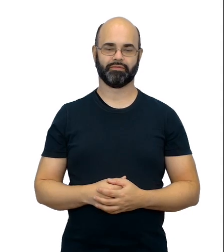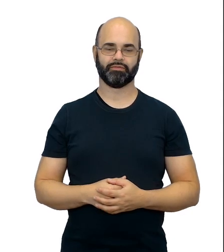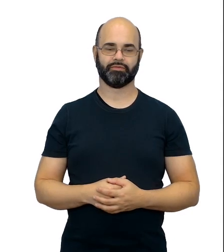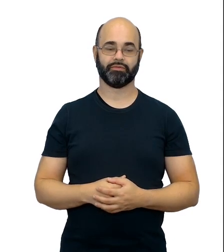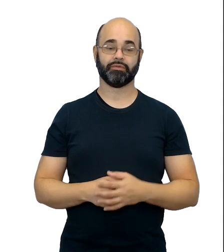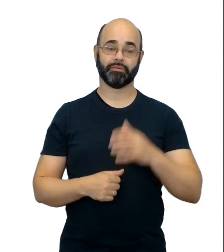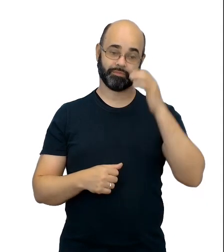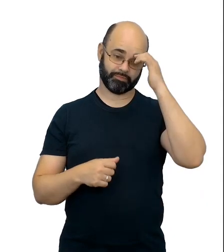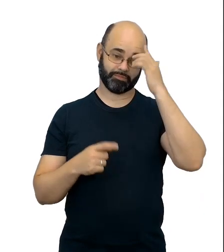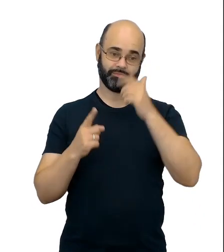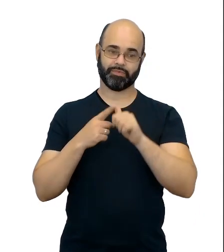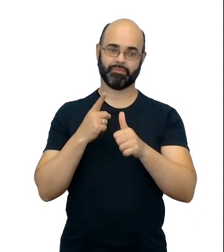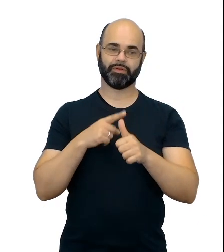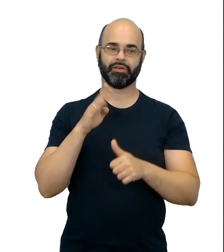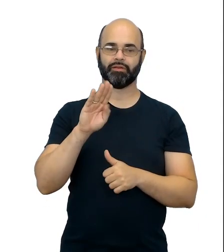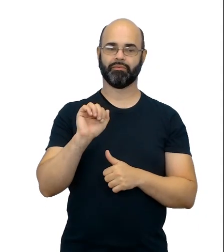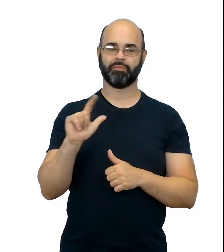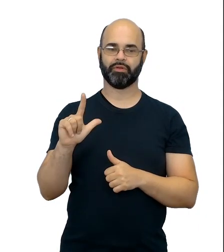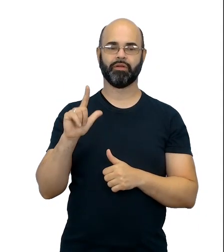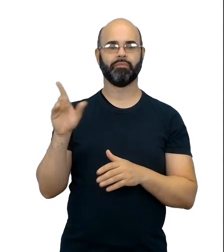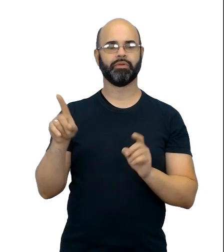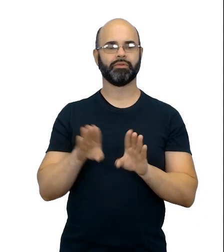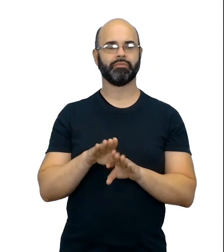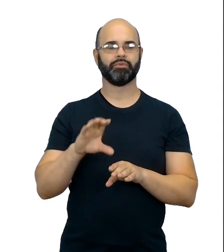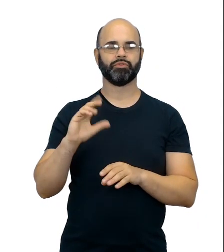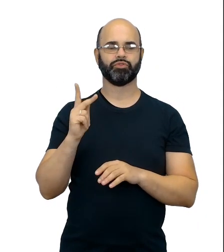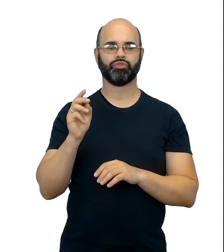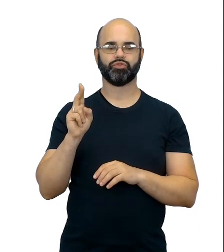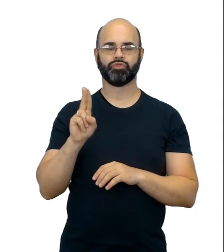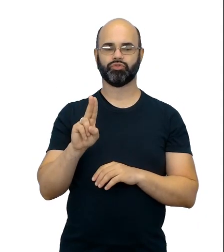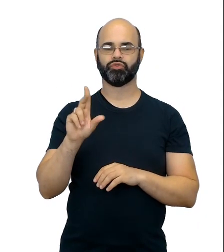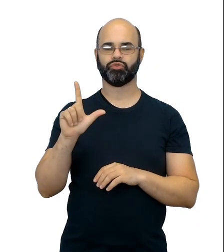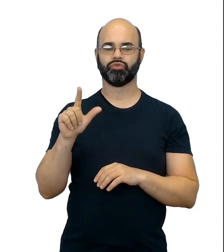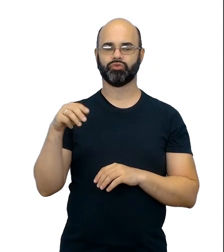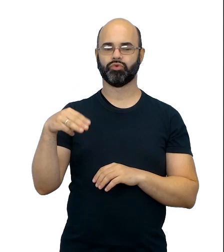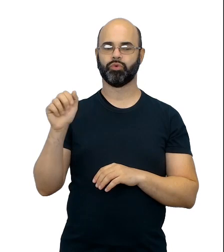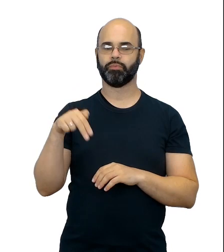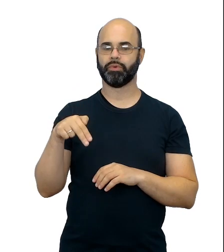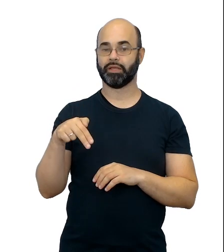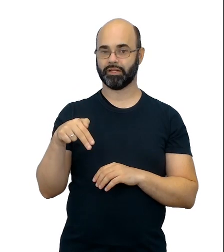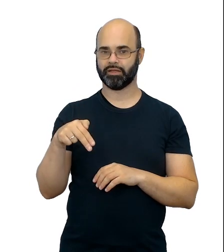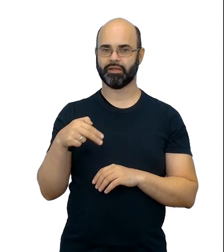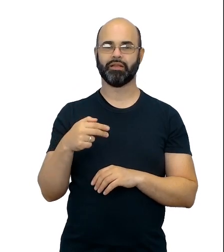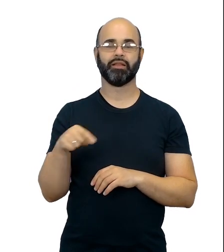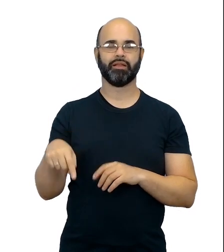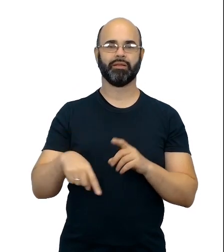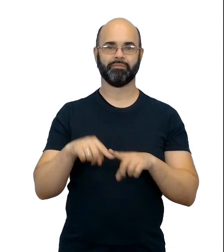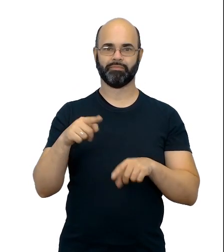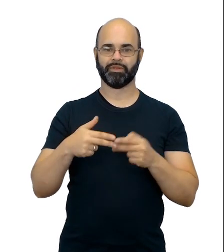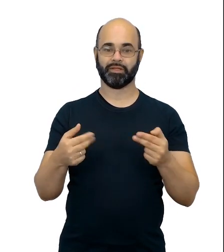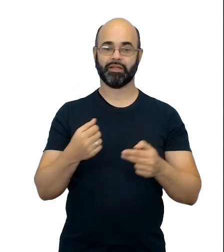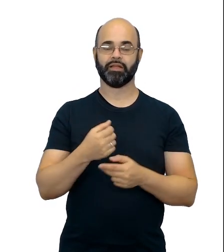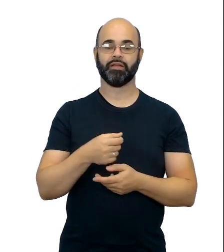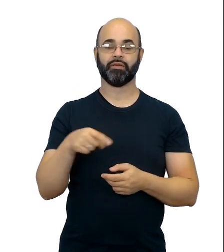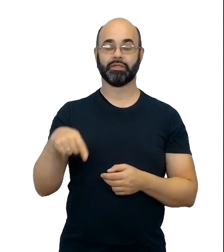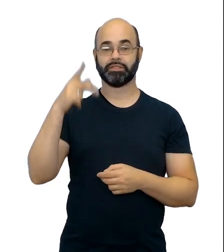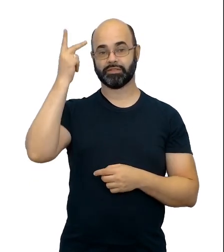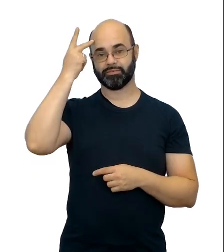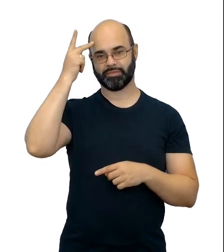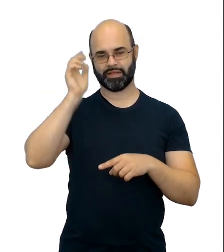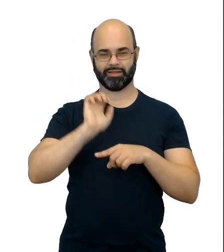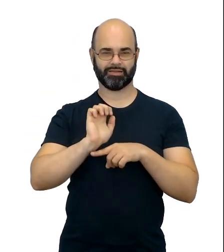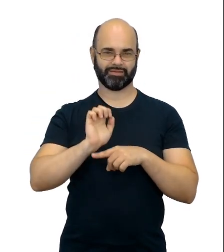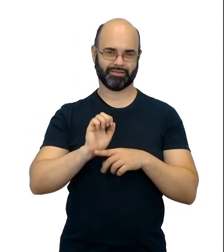Débora Boll, mas a gente traz do Schumann, a gente traz os nossos materiais do Estado de São Paulo. Eu gostaria aí